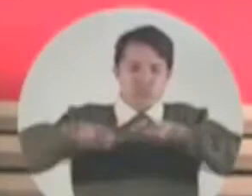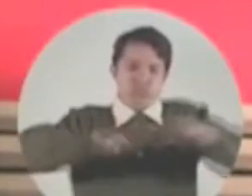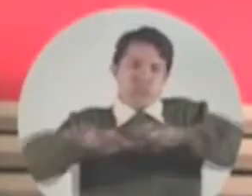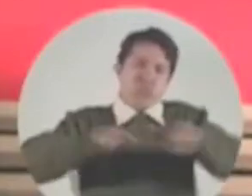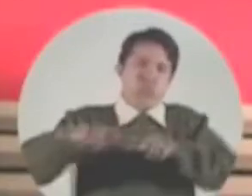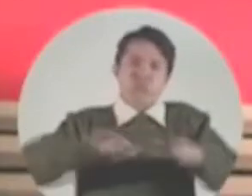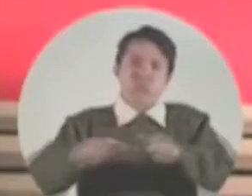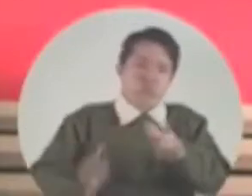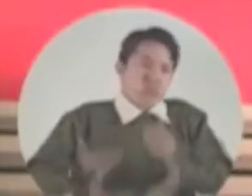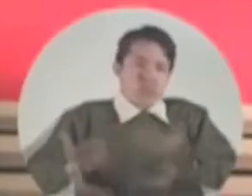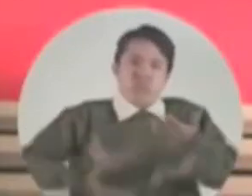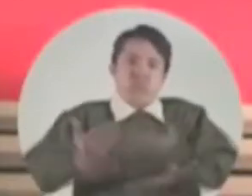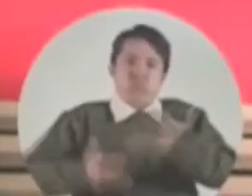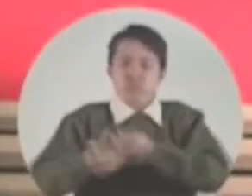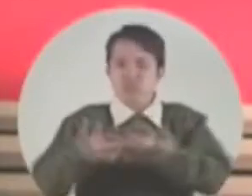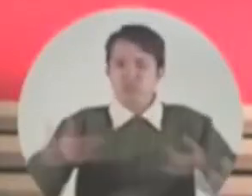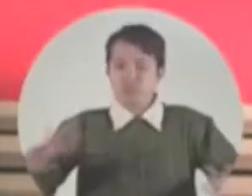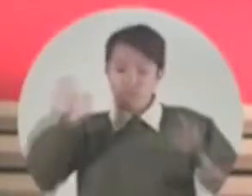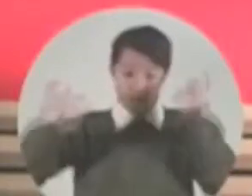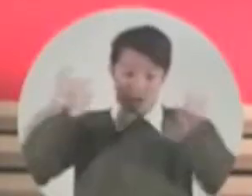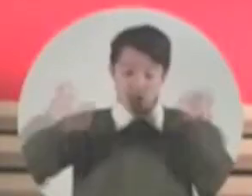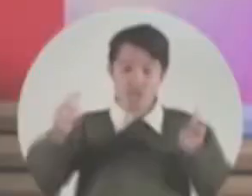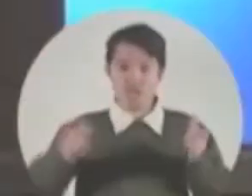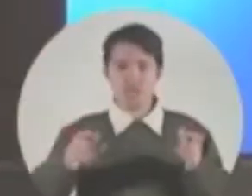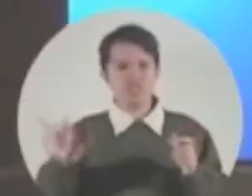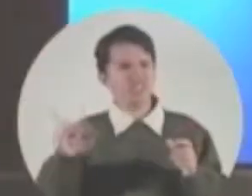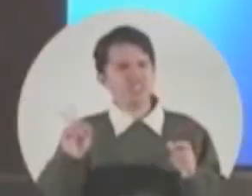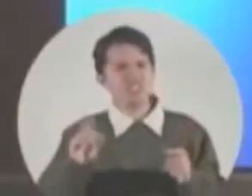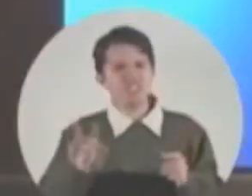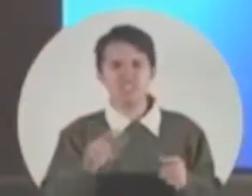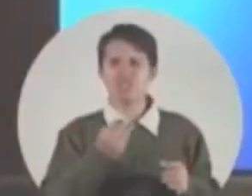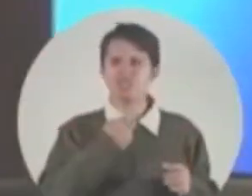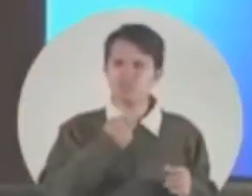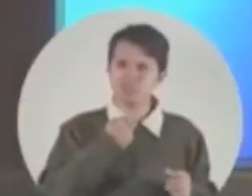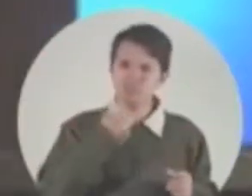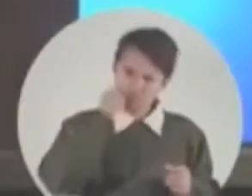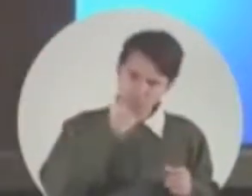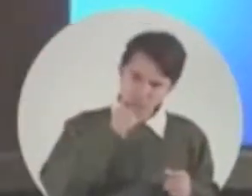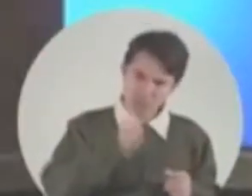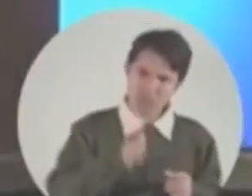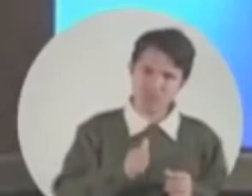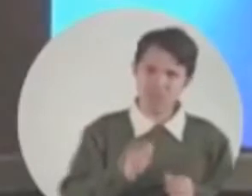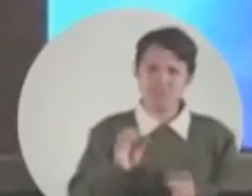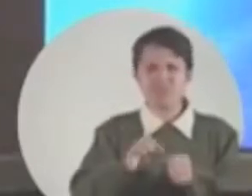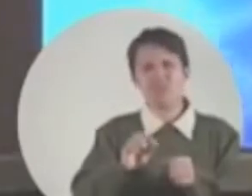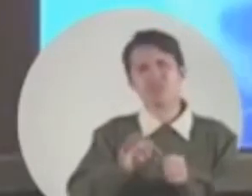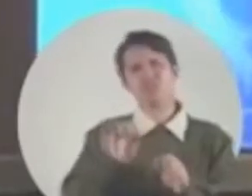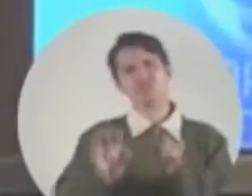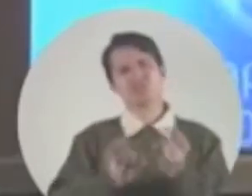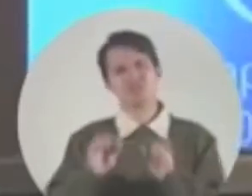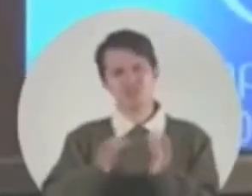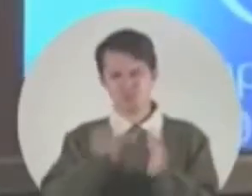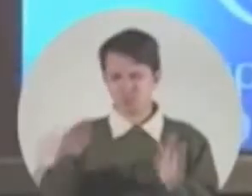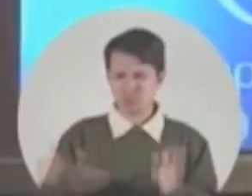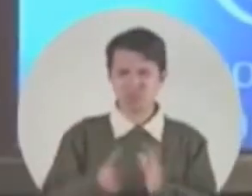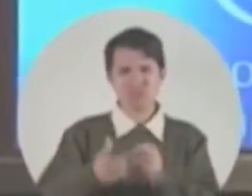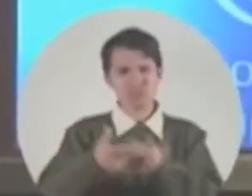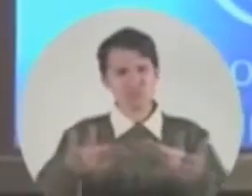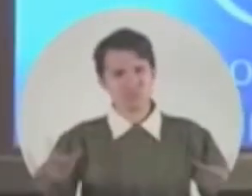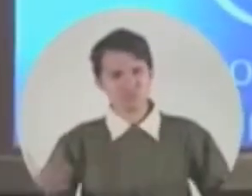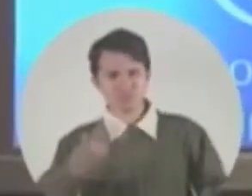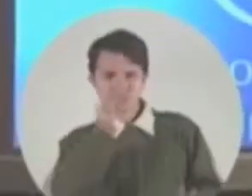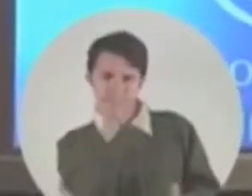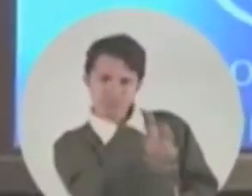contexto do ativismo. Aquela mulher estava fazendo todas aquelas coisas para dizer